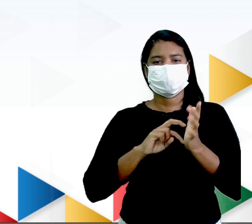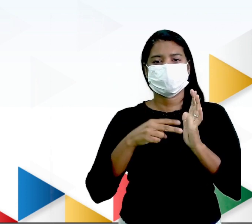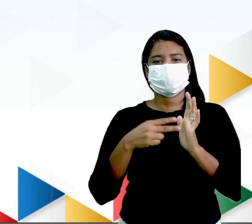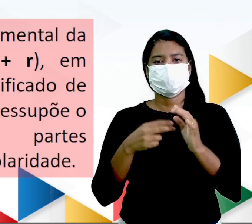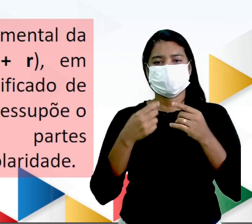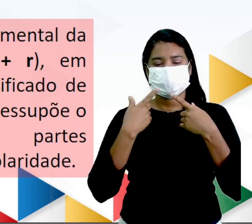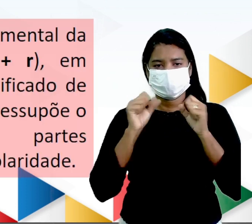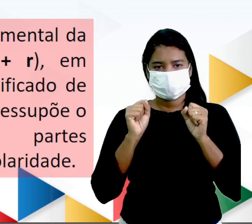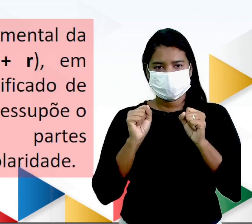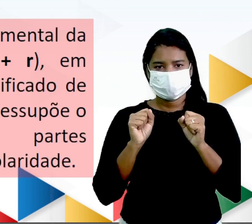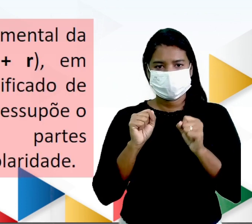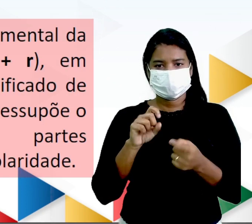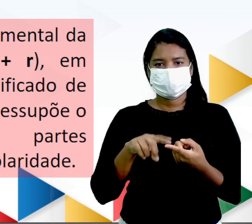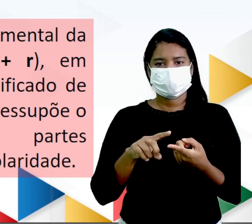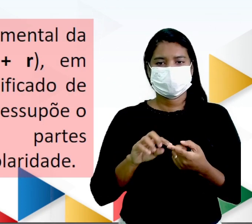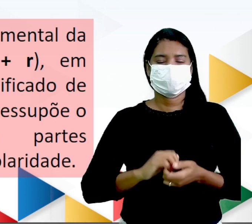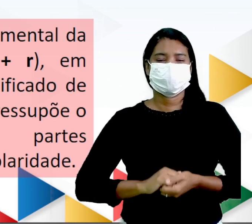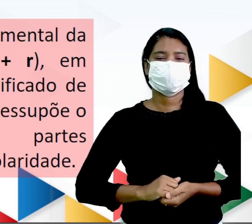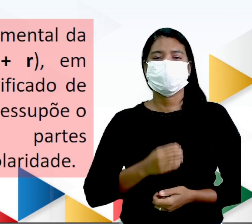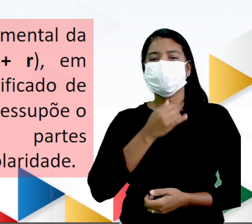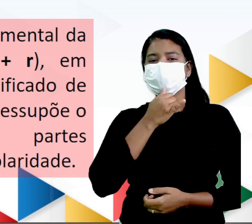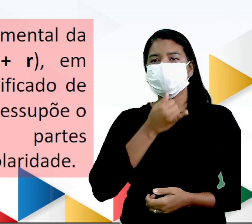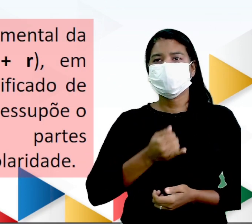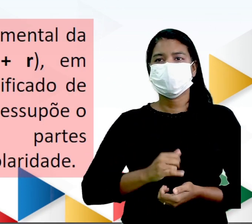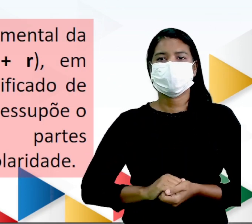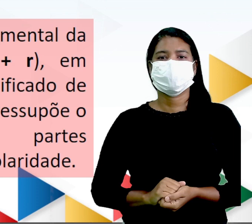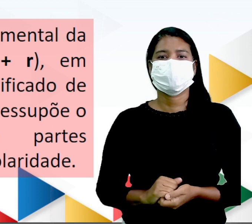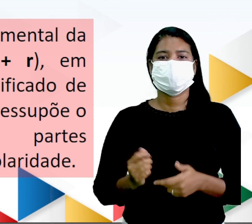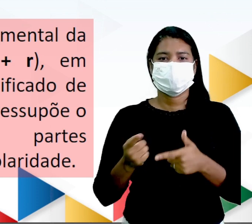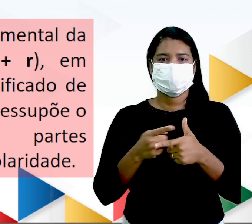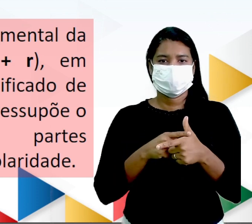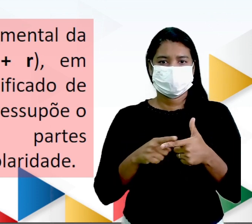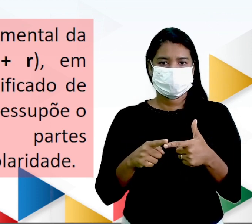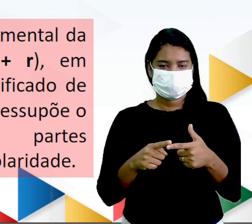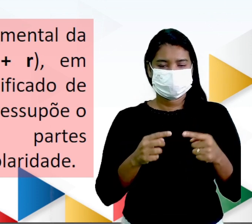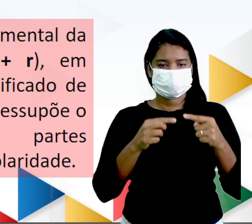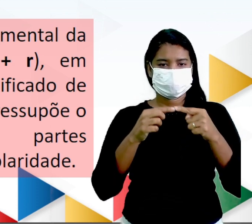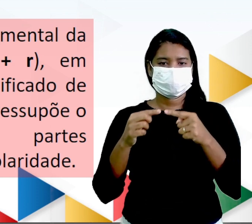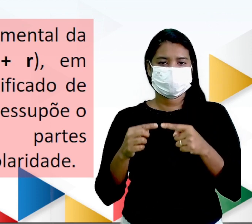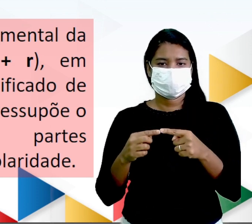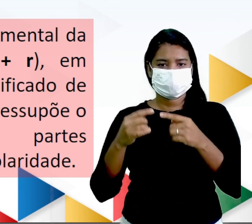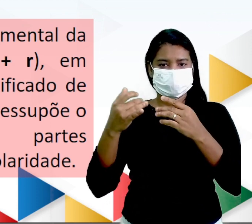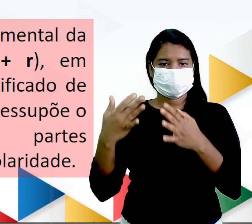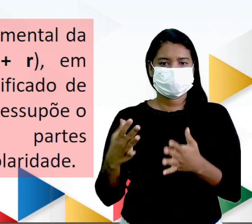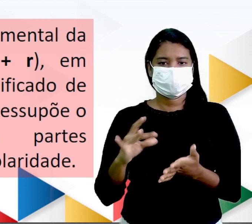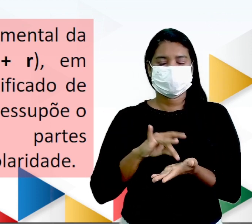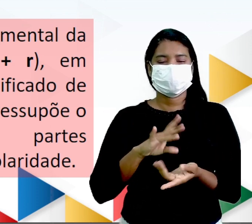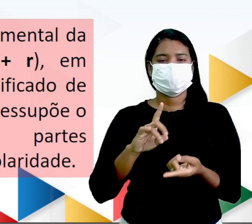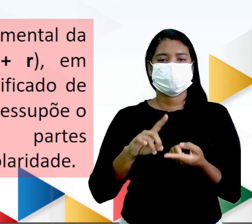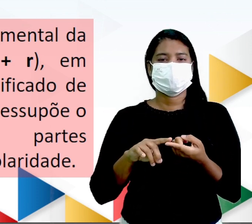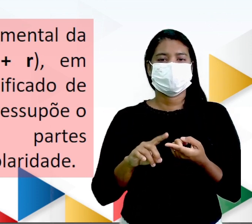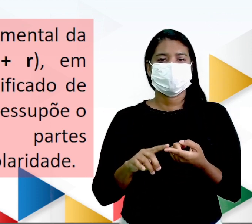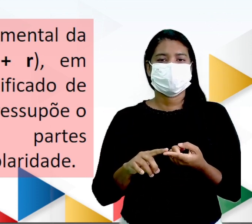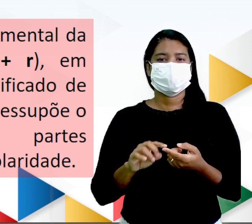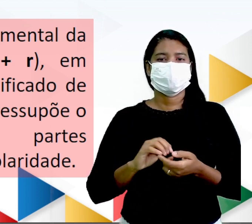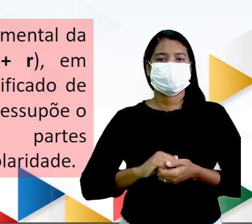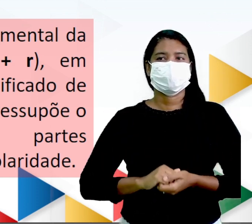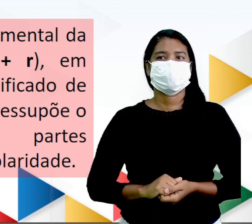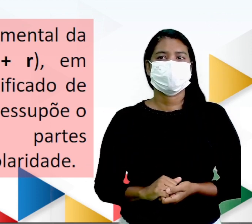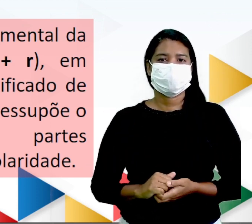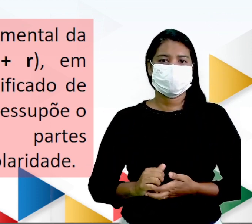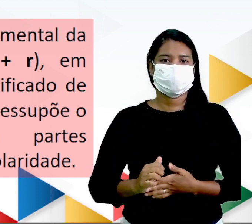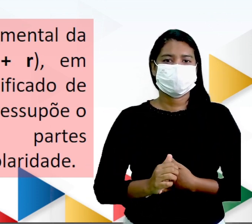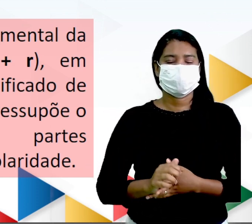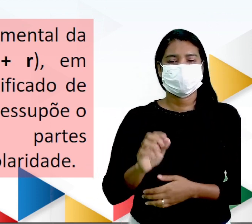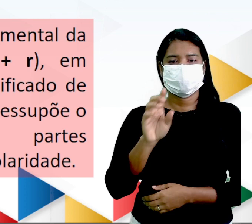língua materna, ou seja, por exemplo, a palavra dividir, a relação fundamental da divisão, que é o símbolo Dzão igual